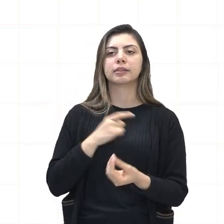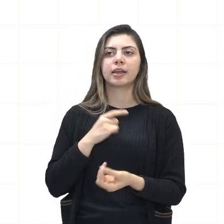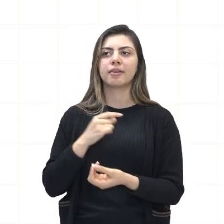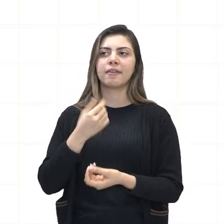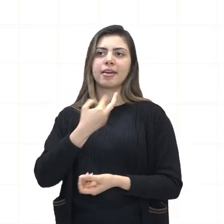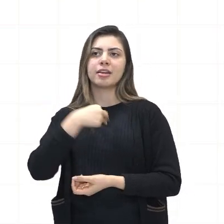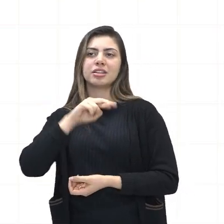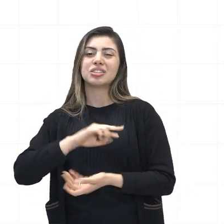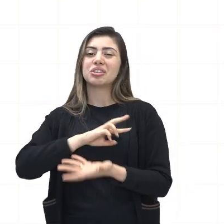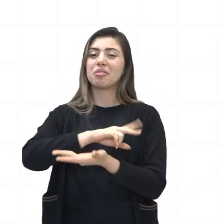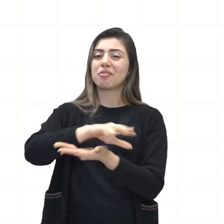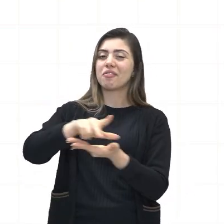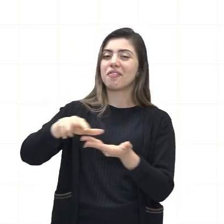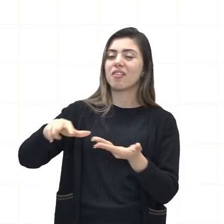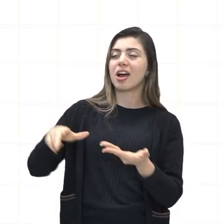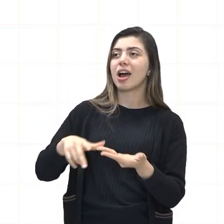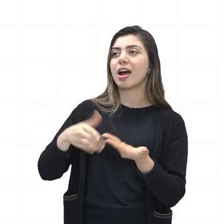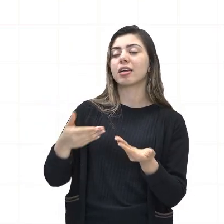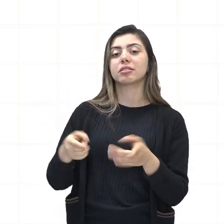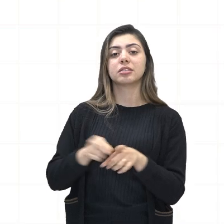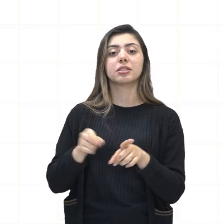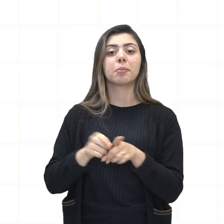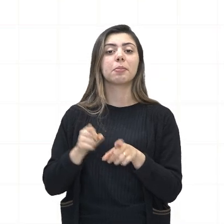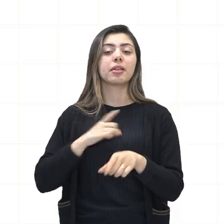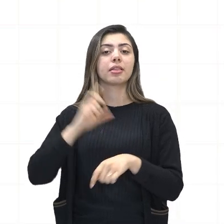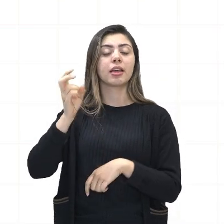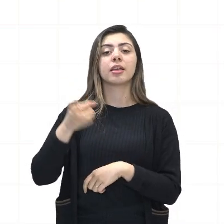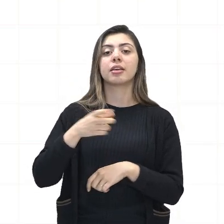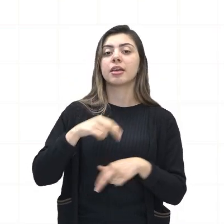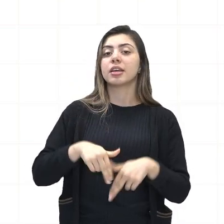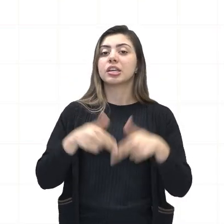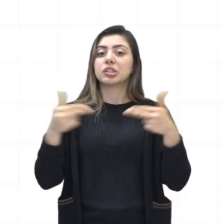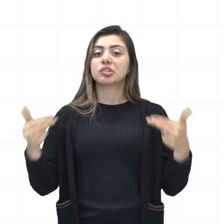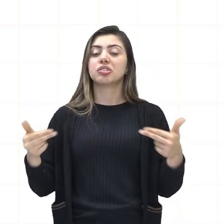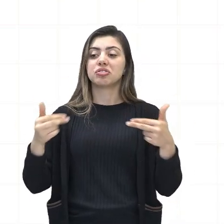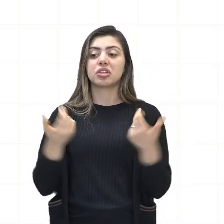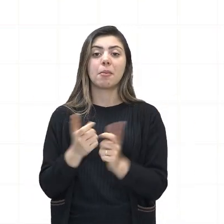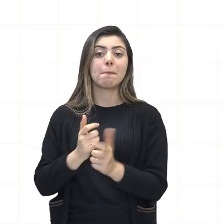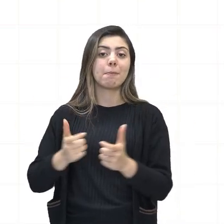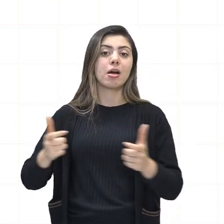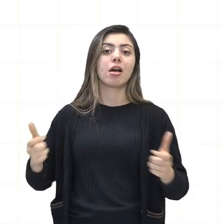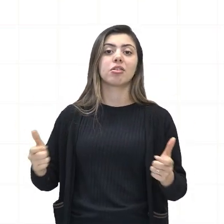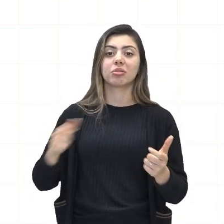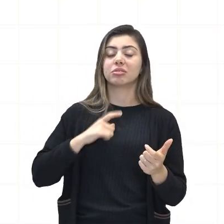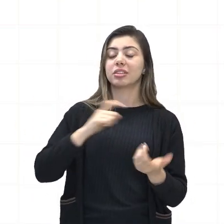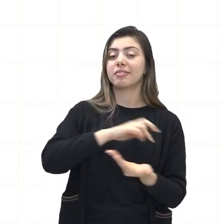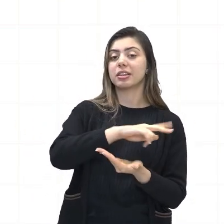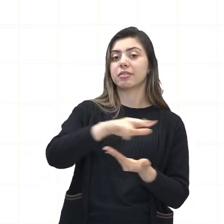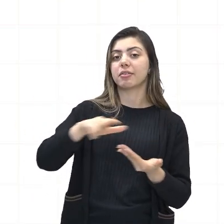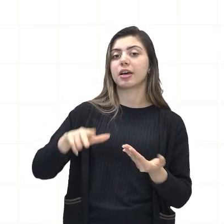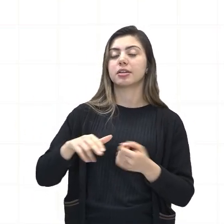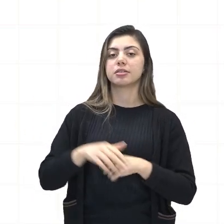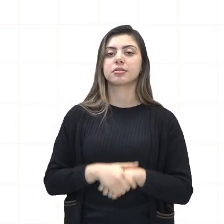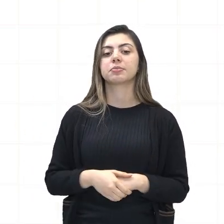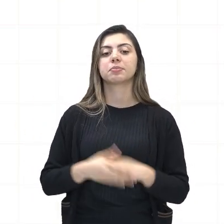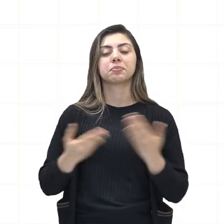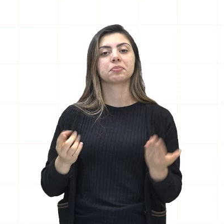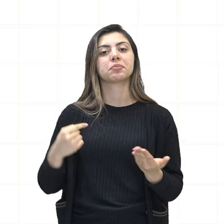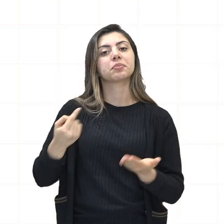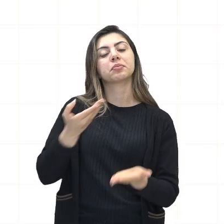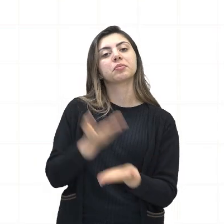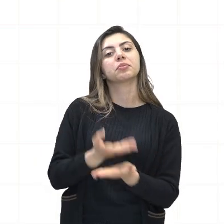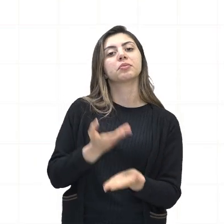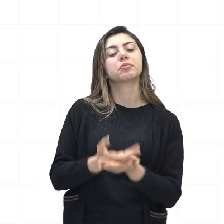crenças, de religiões, de etnias também muito maior, né? Vai ter ali, a gente costuma falar